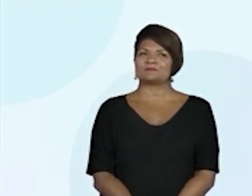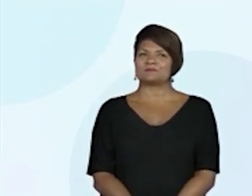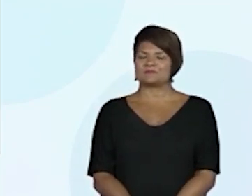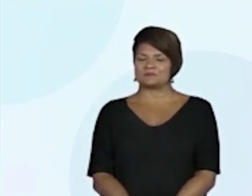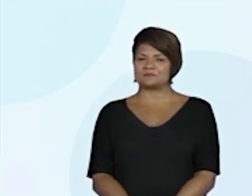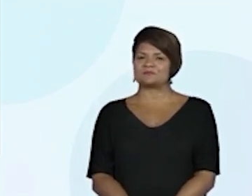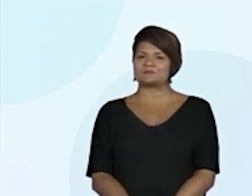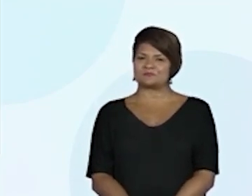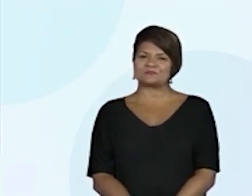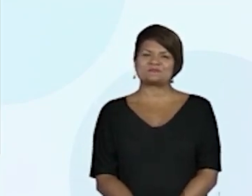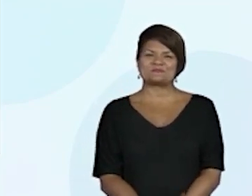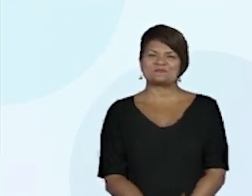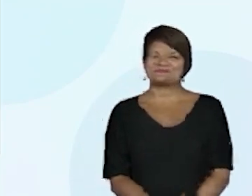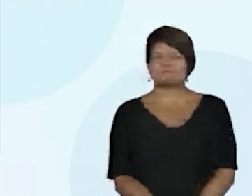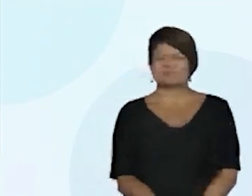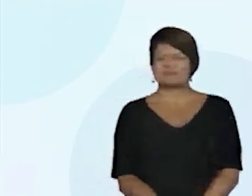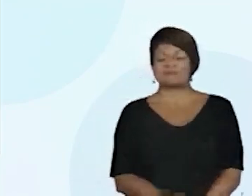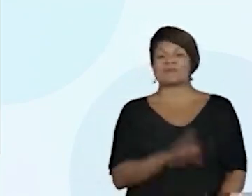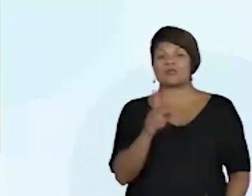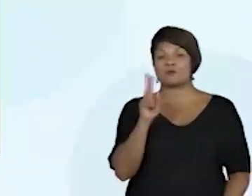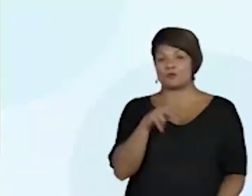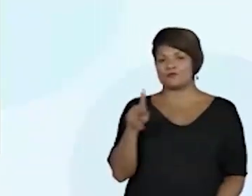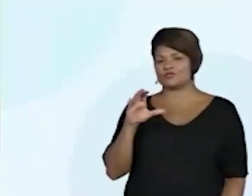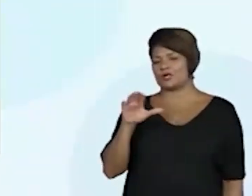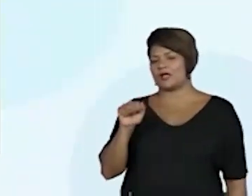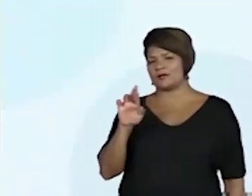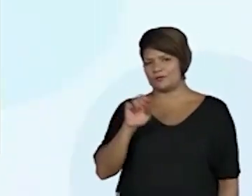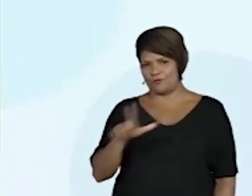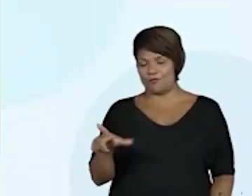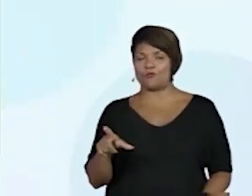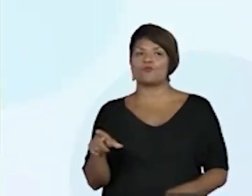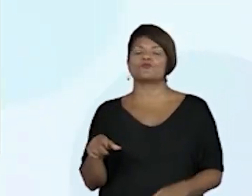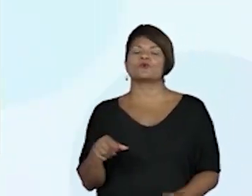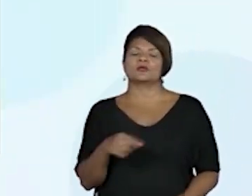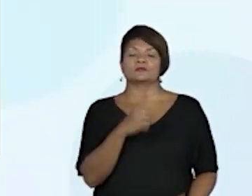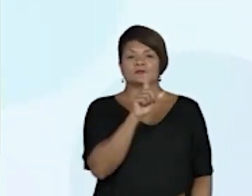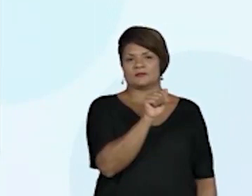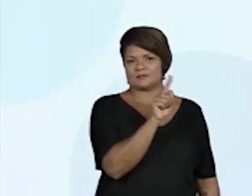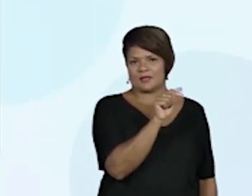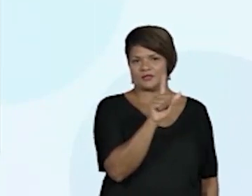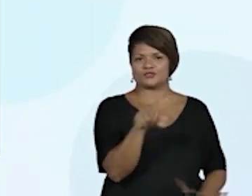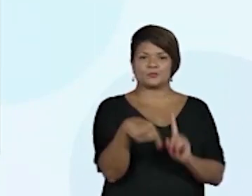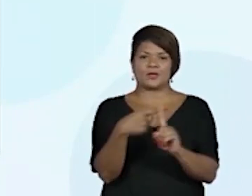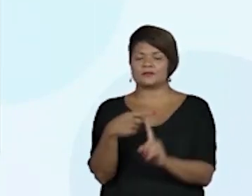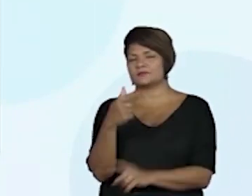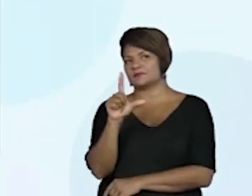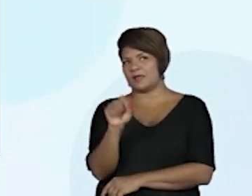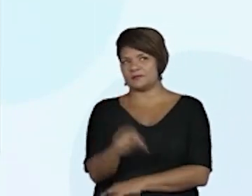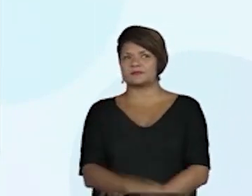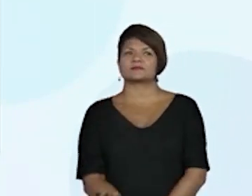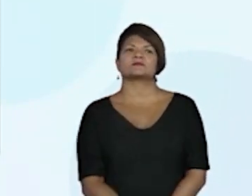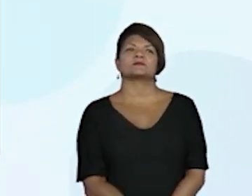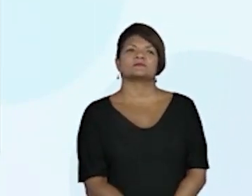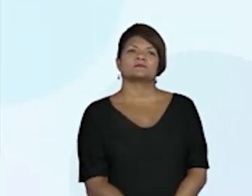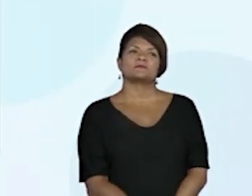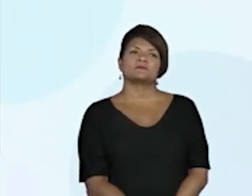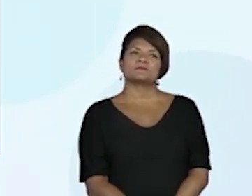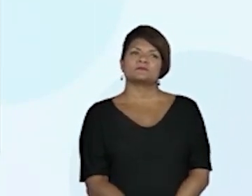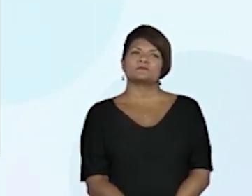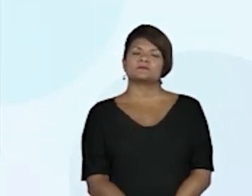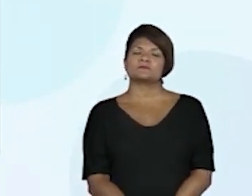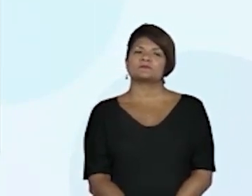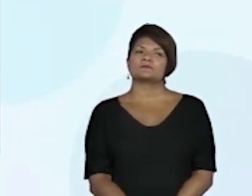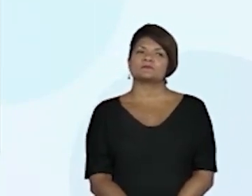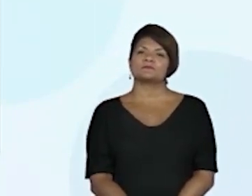Dá 27. Dá 27. A professora Carolina deu outra, que seria 17 mais 10. 17 mais